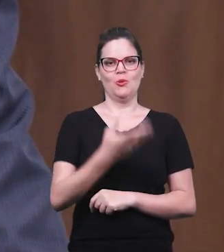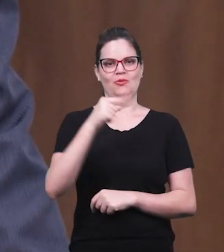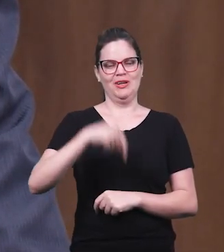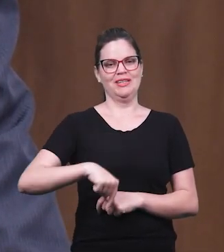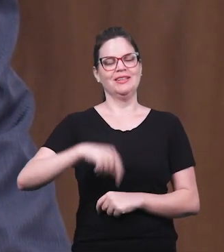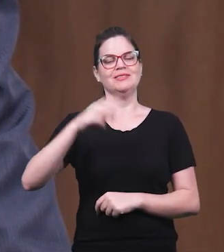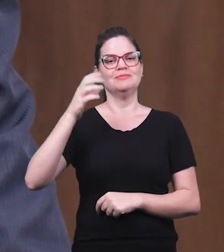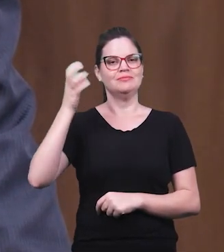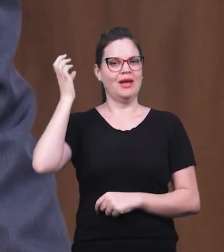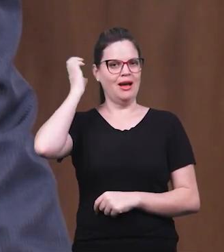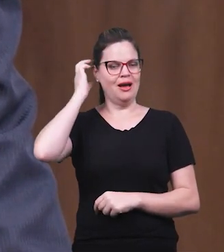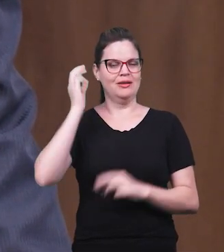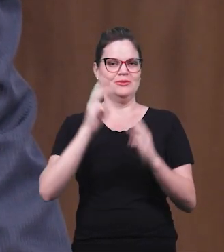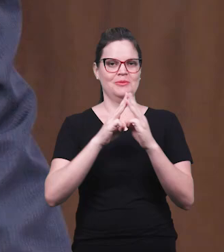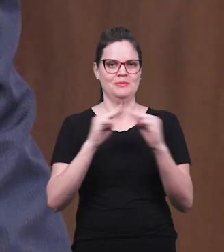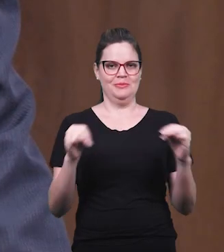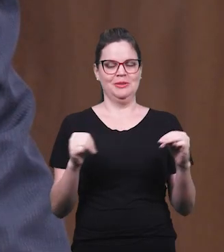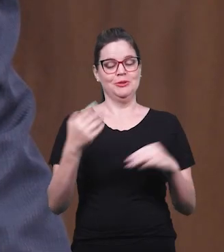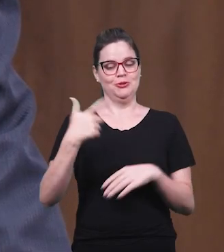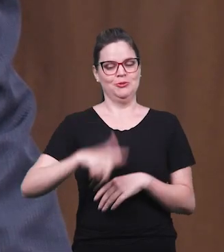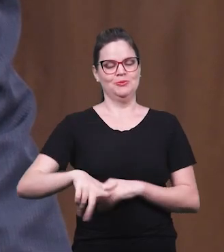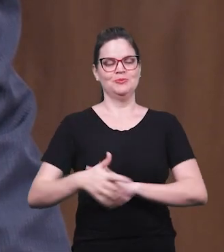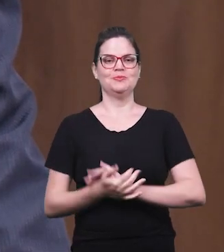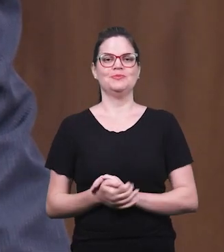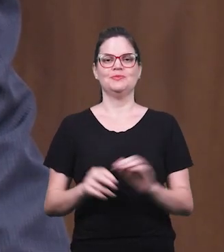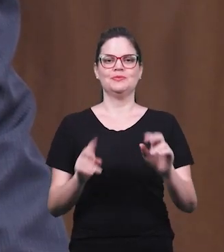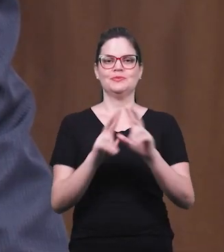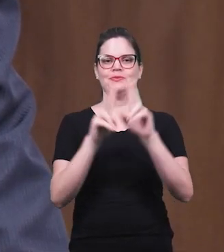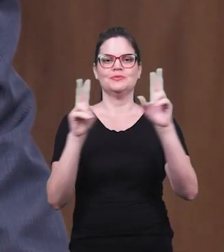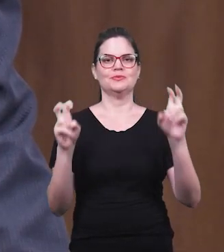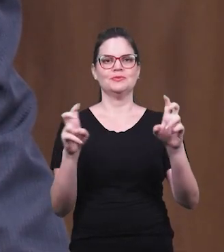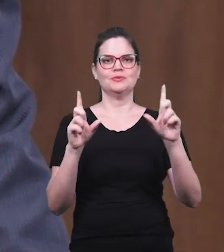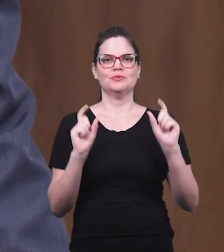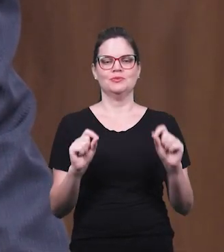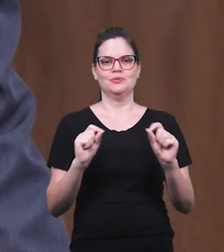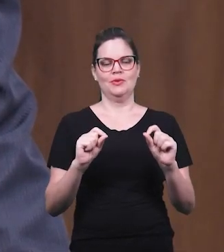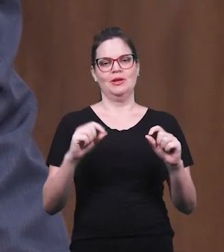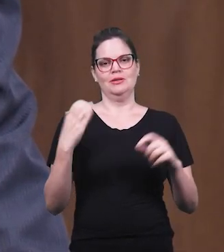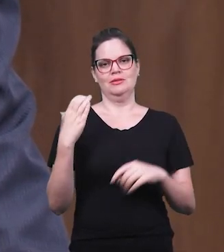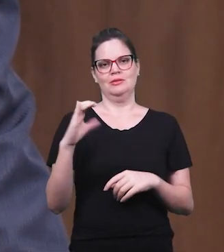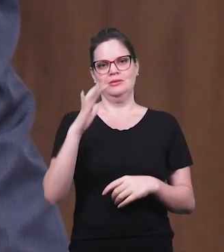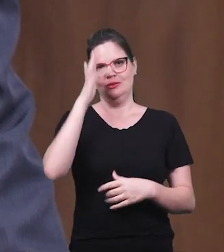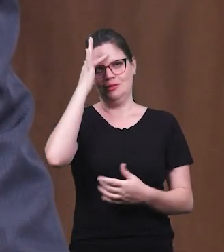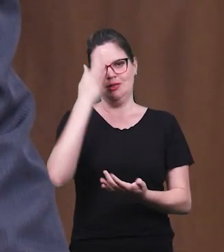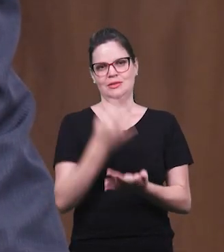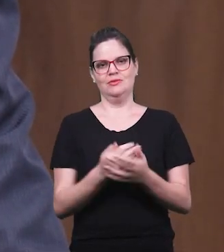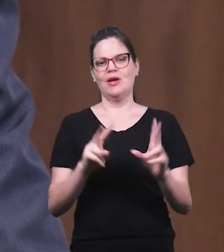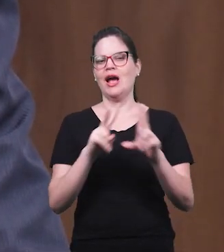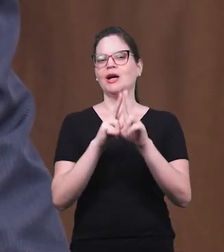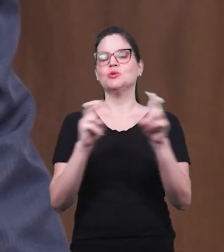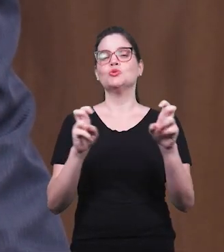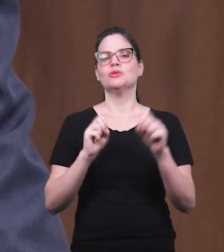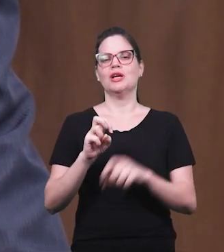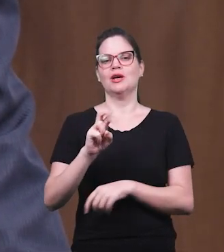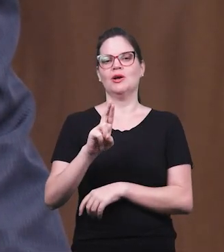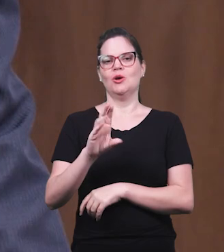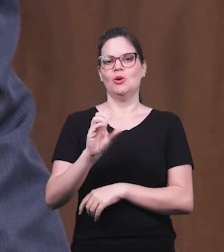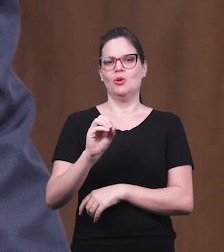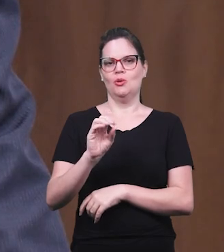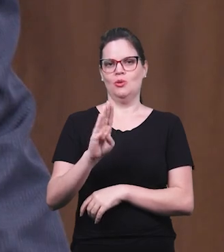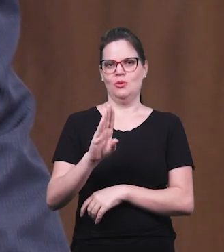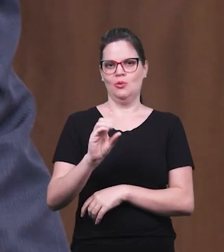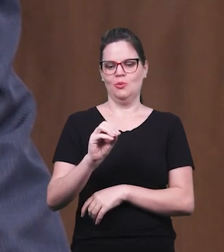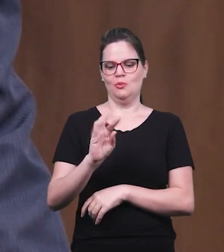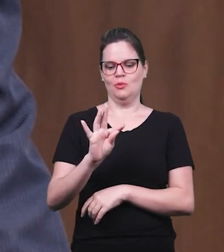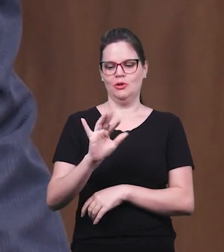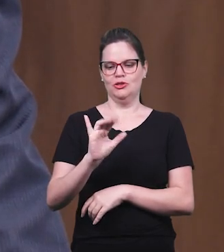da Rádio Manaim para falarmos a respeito de um assunto de ciência e fé, que é a robótica. E estamos aqui